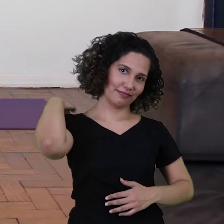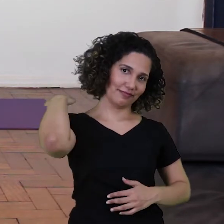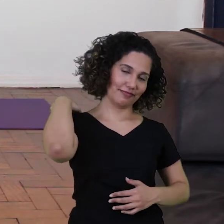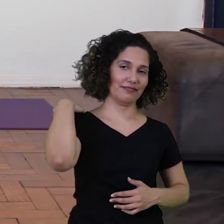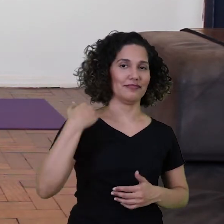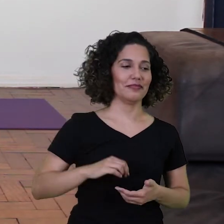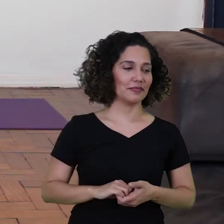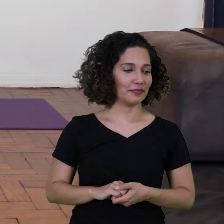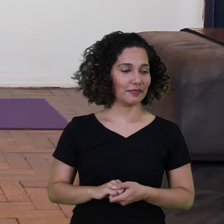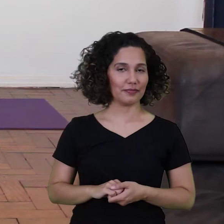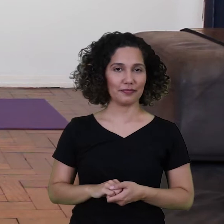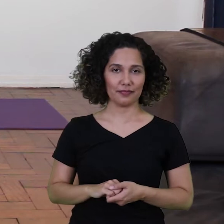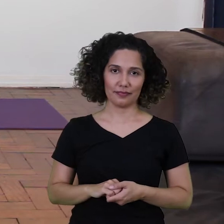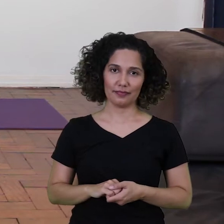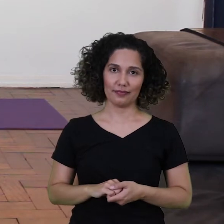das costas.